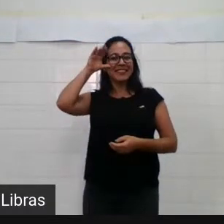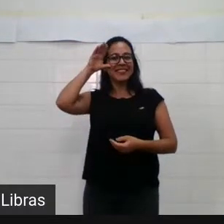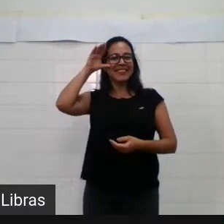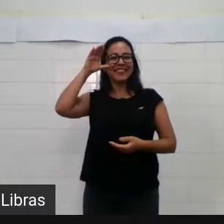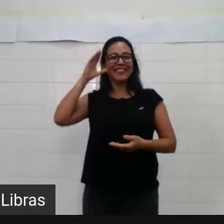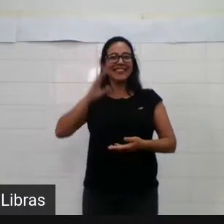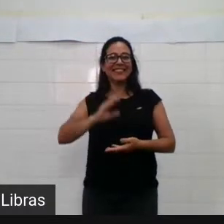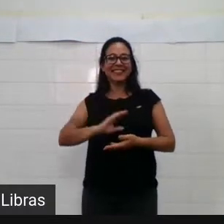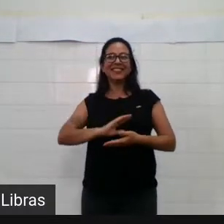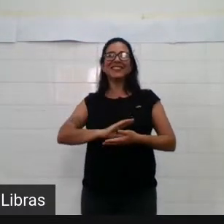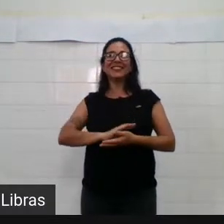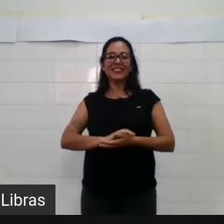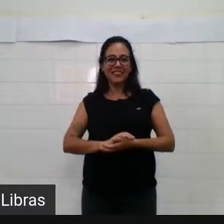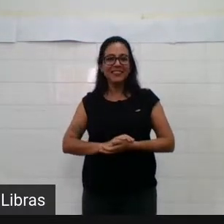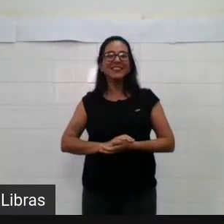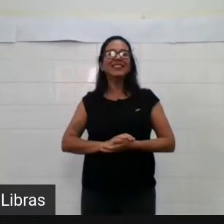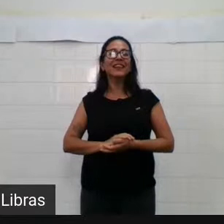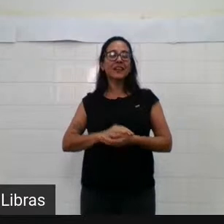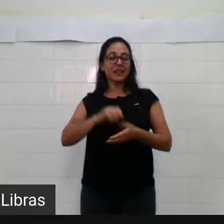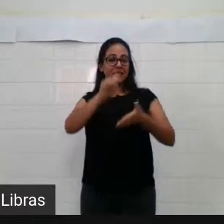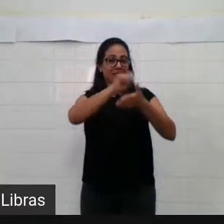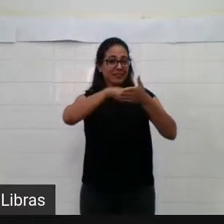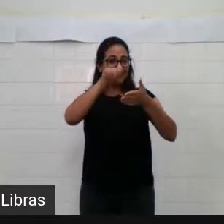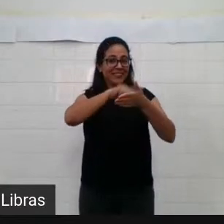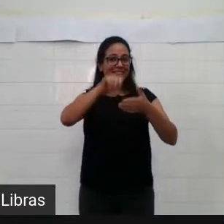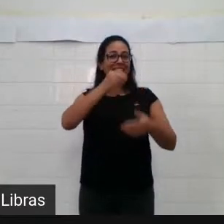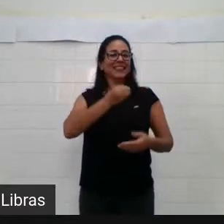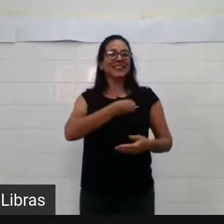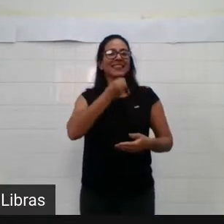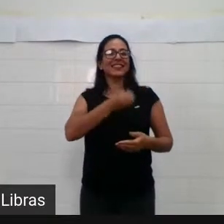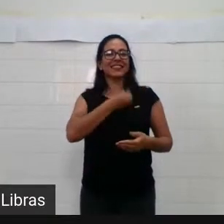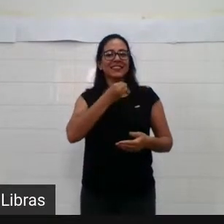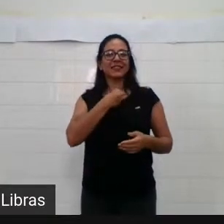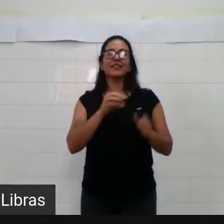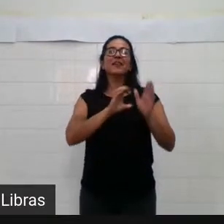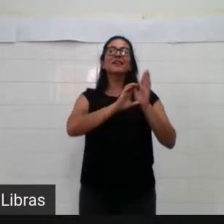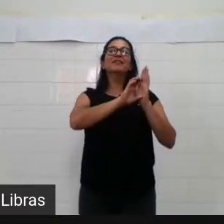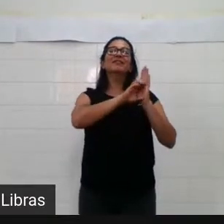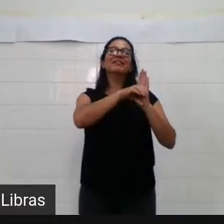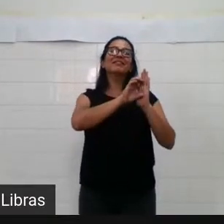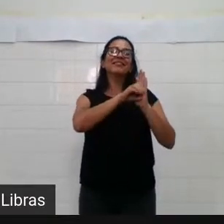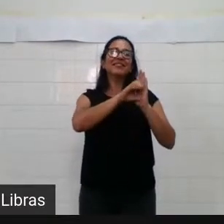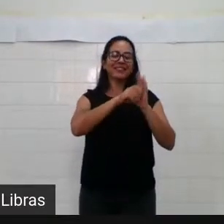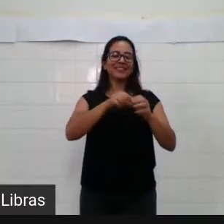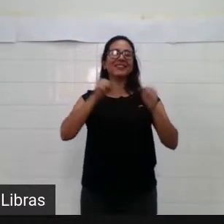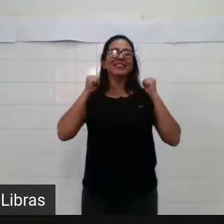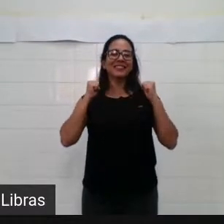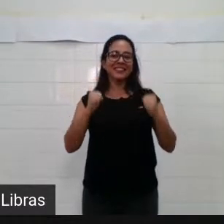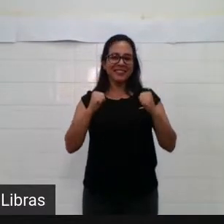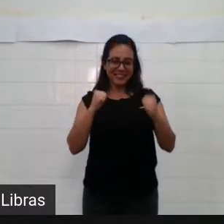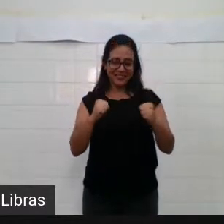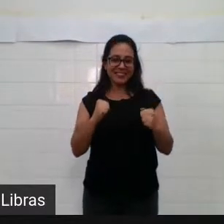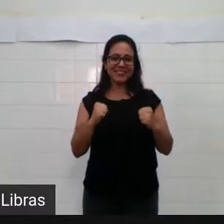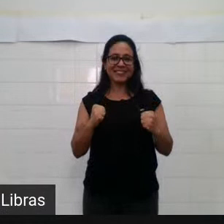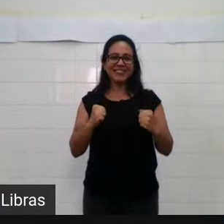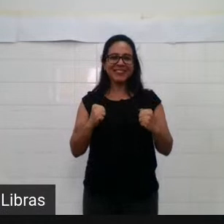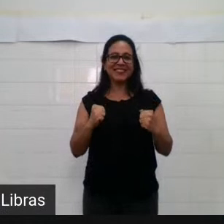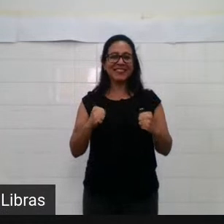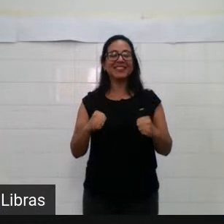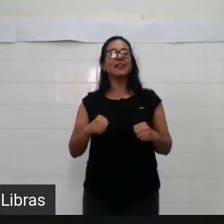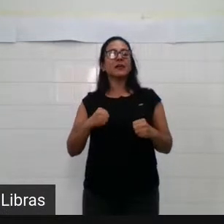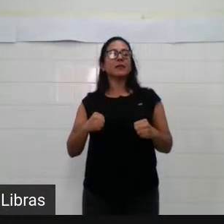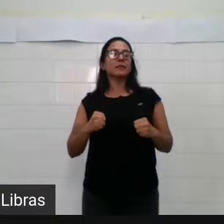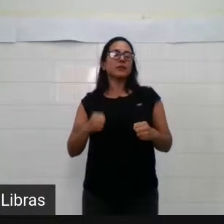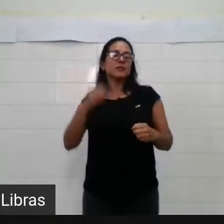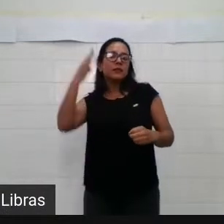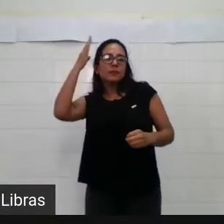vai dizer que a escrevivência vai ser um conceito, né, que pode, logicamente, ser interpretado como